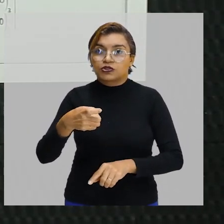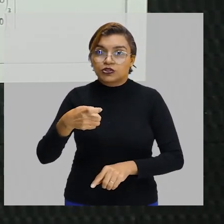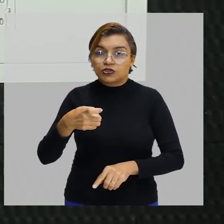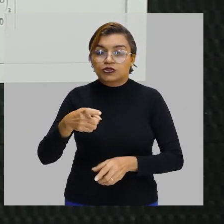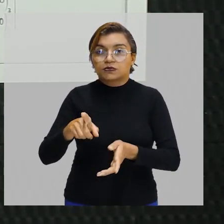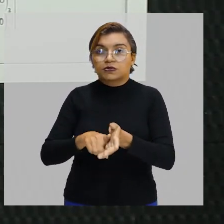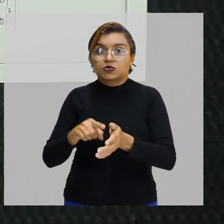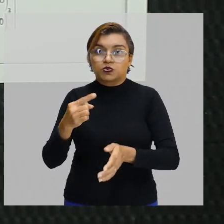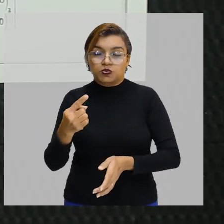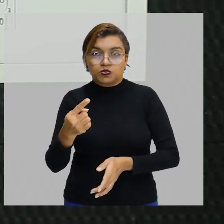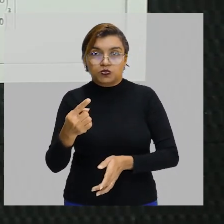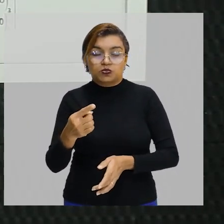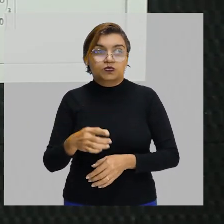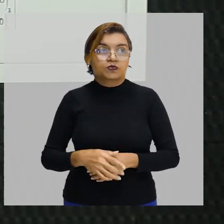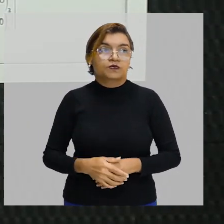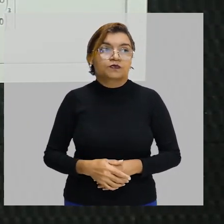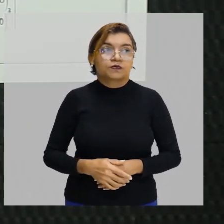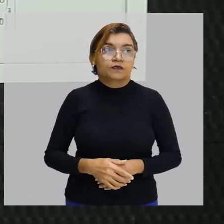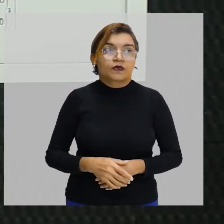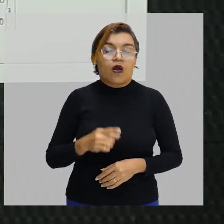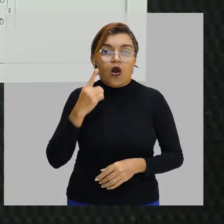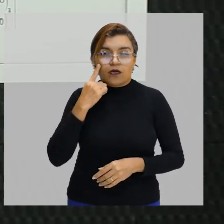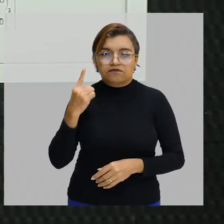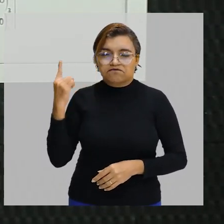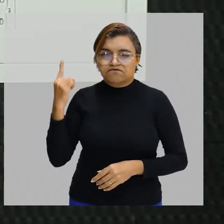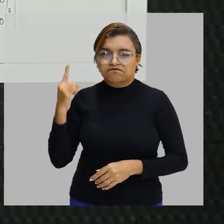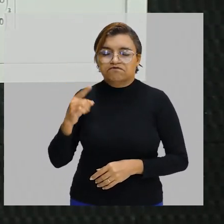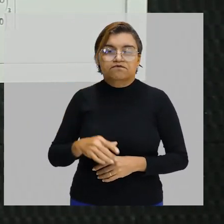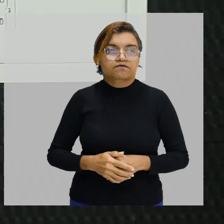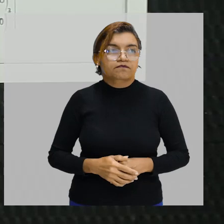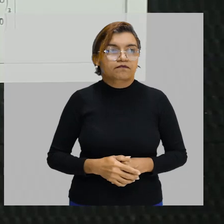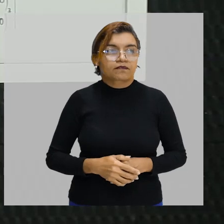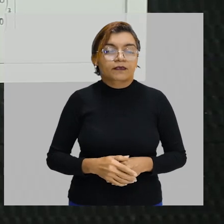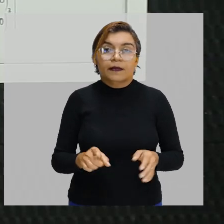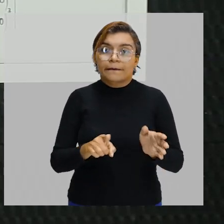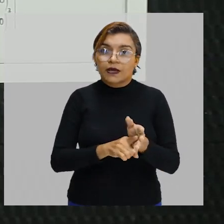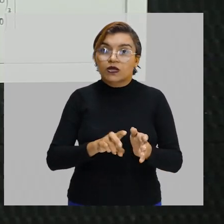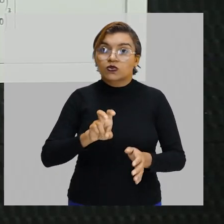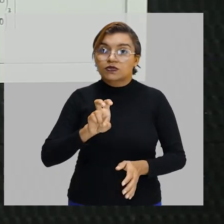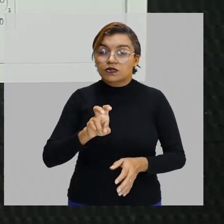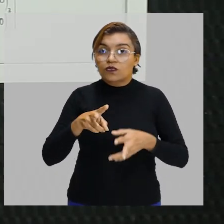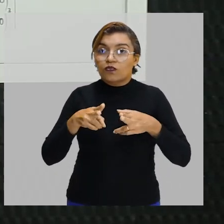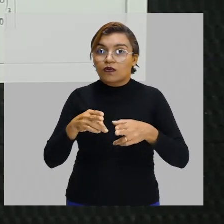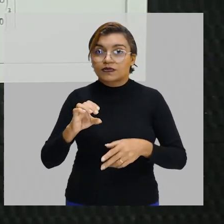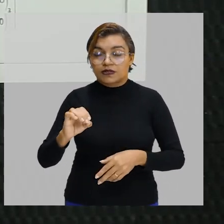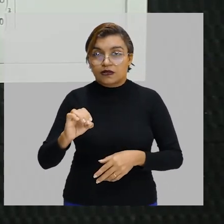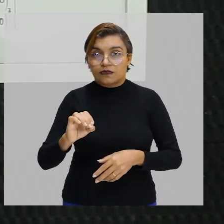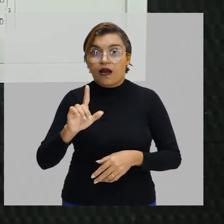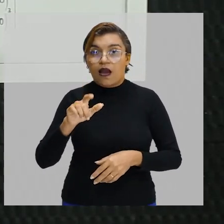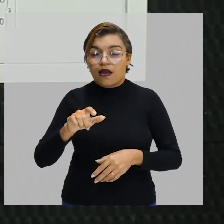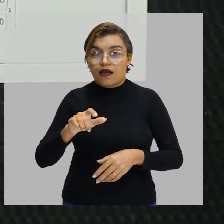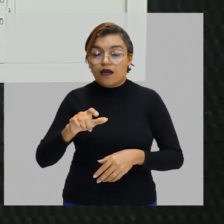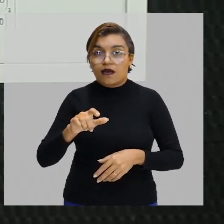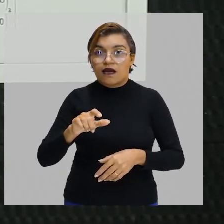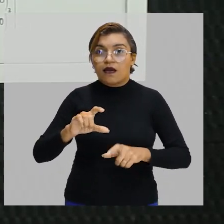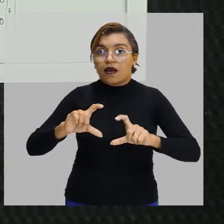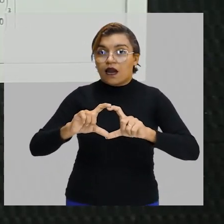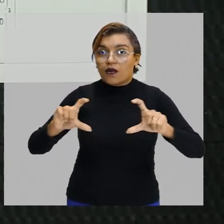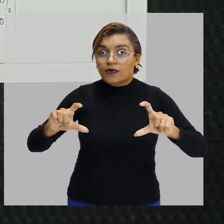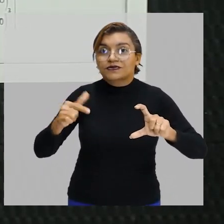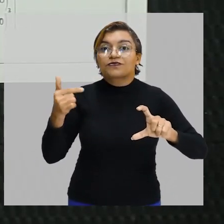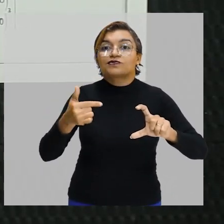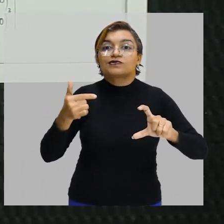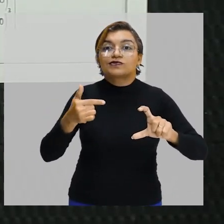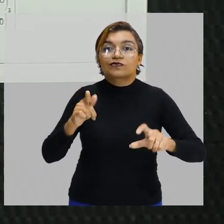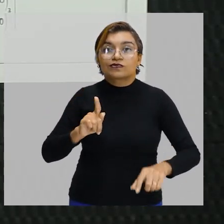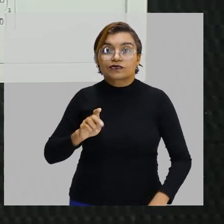menos 5 igual a 0. Aqui, turminha, vai resultar numa equação do segundo grau, né? Então, vou ter aqui,